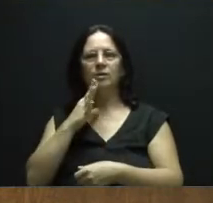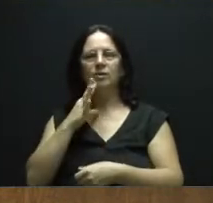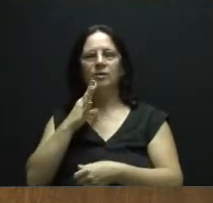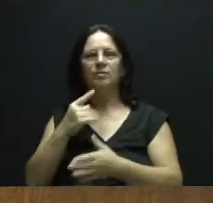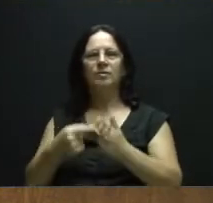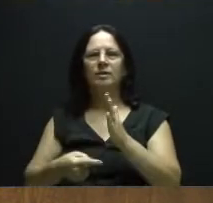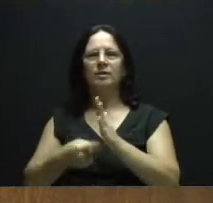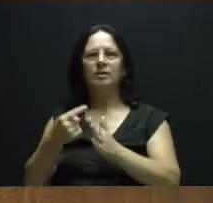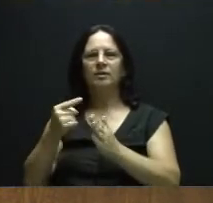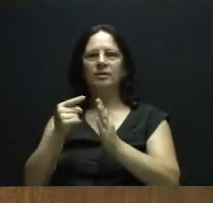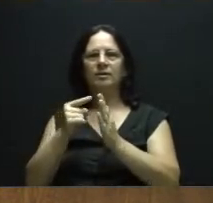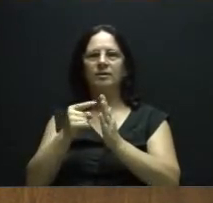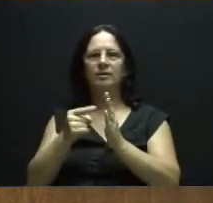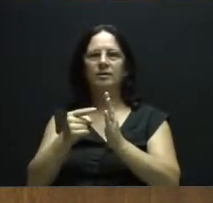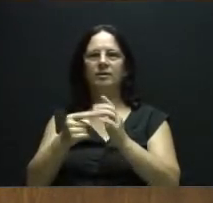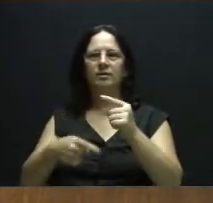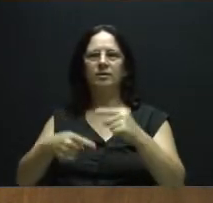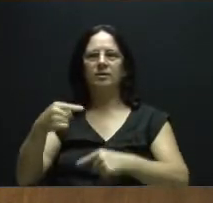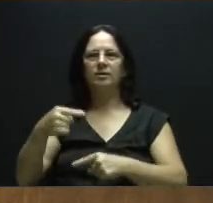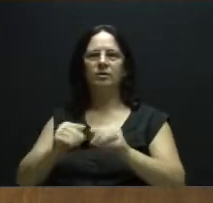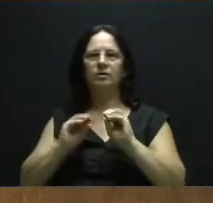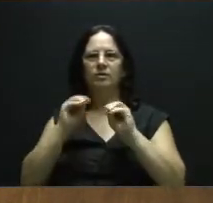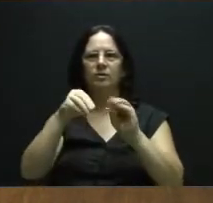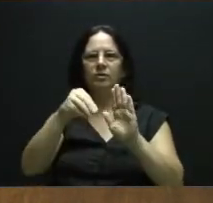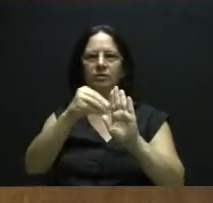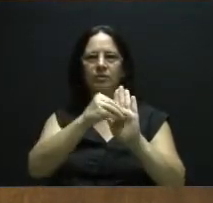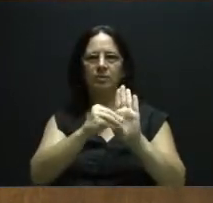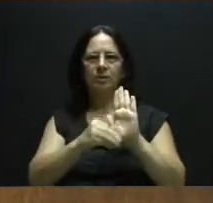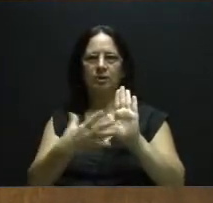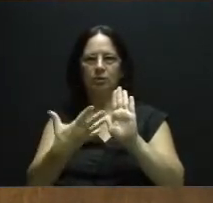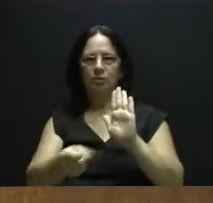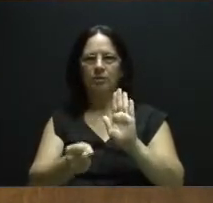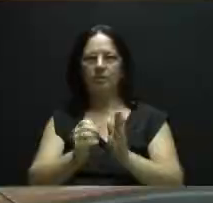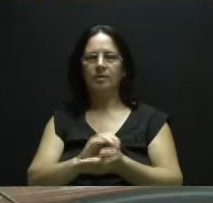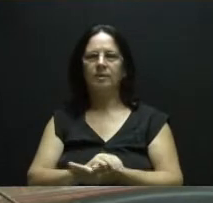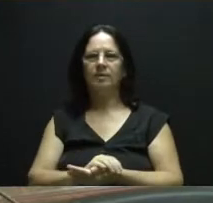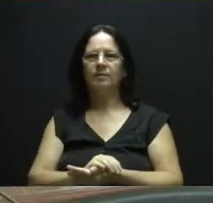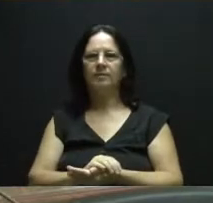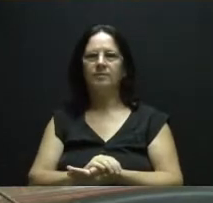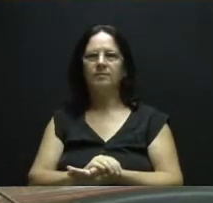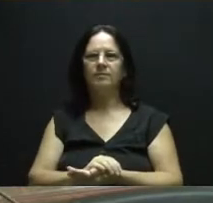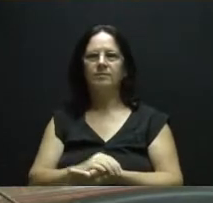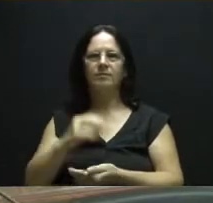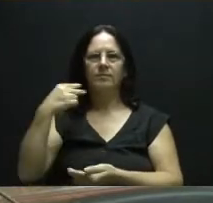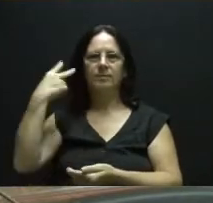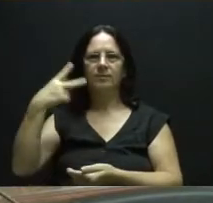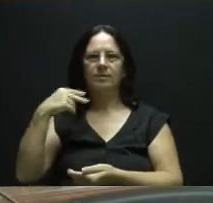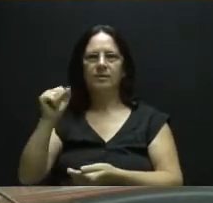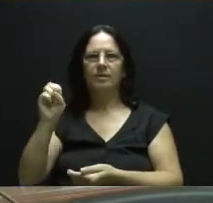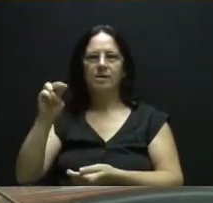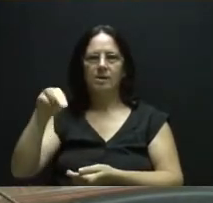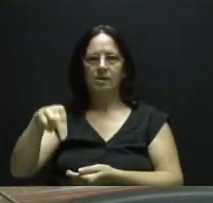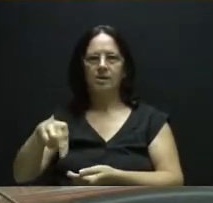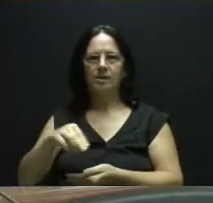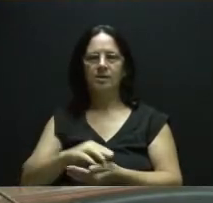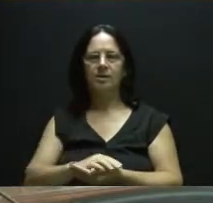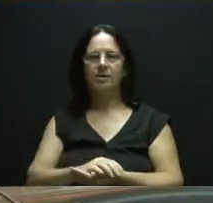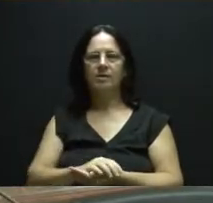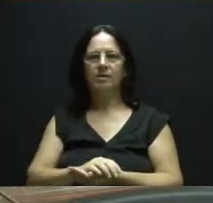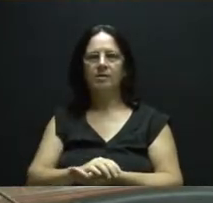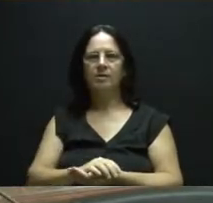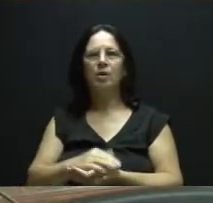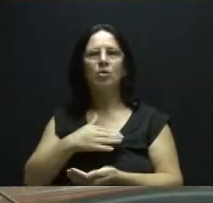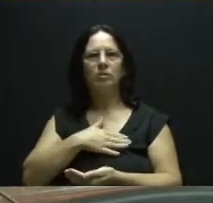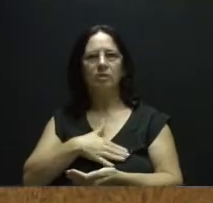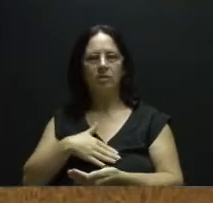apreciação em primeira discussão já incorporado as emendas aprovadas questão de ordem o presidente questão de ordem vereador anderson de lana